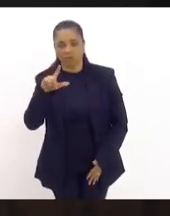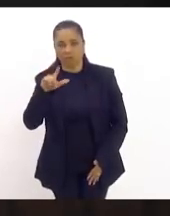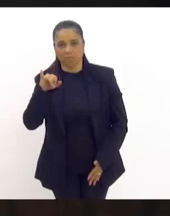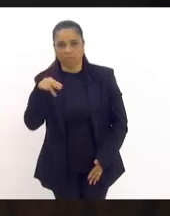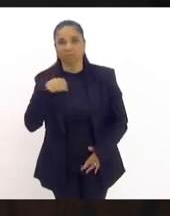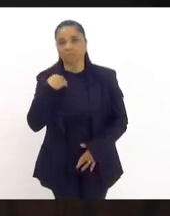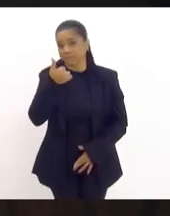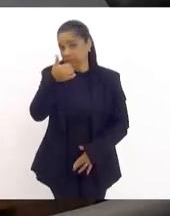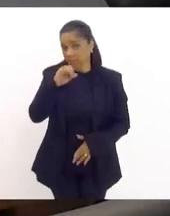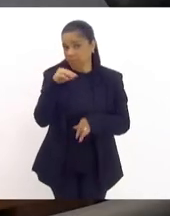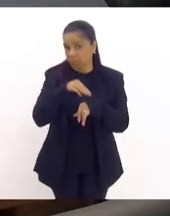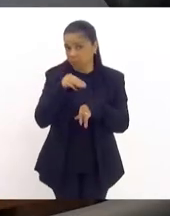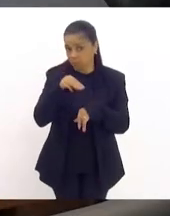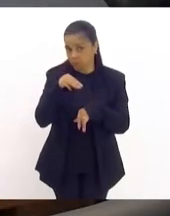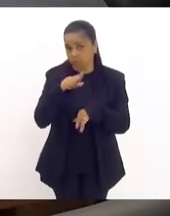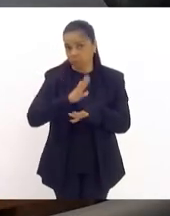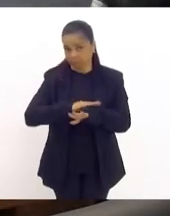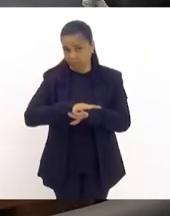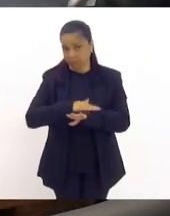regimental.